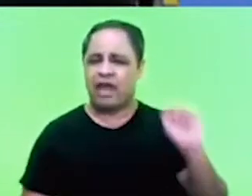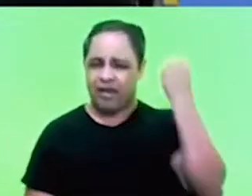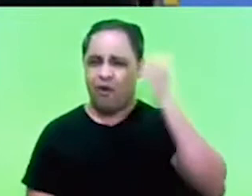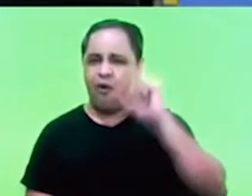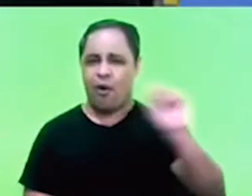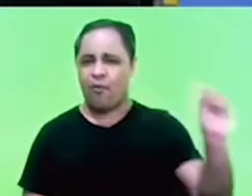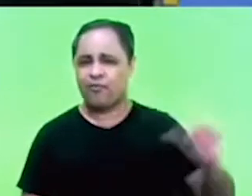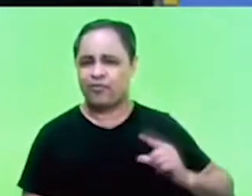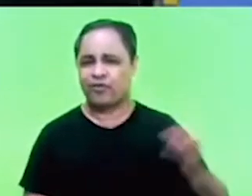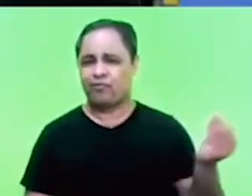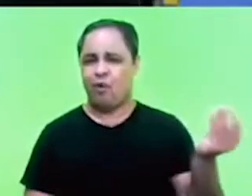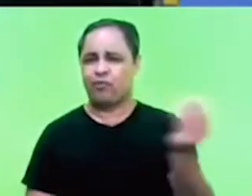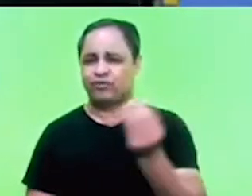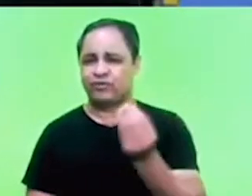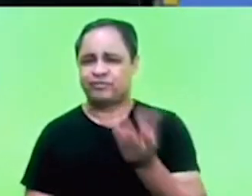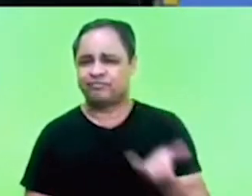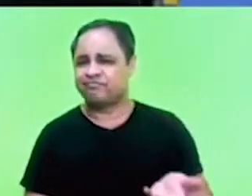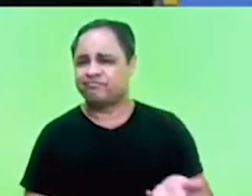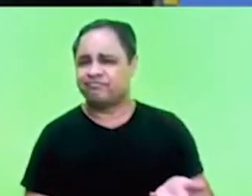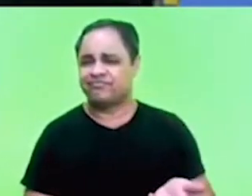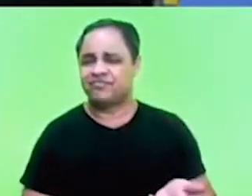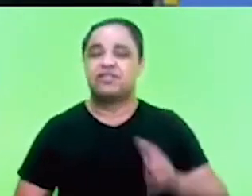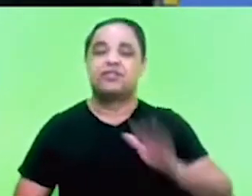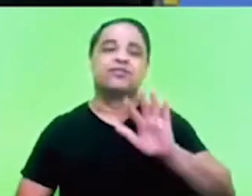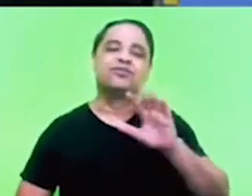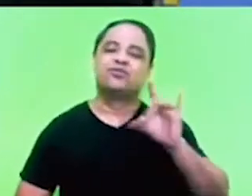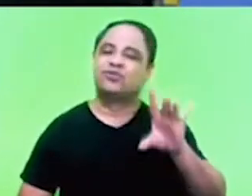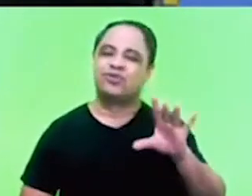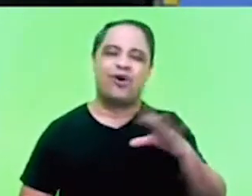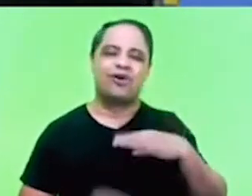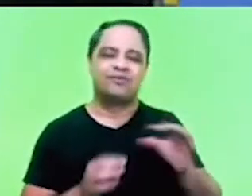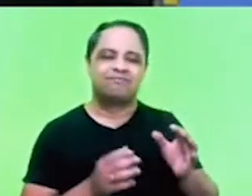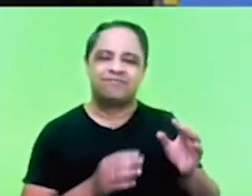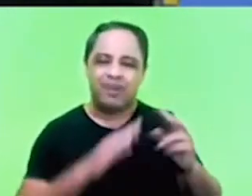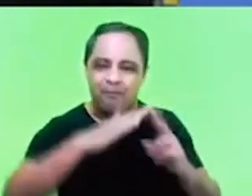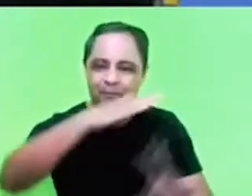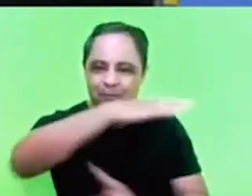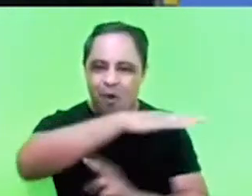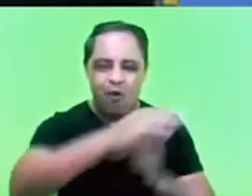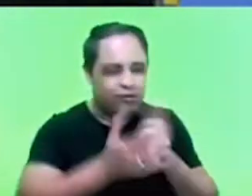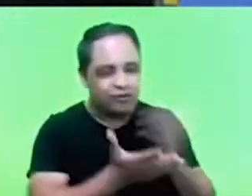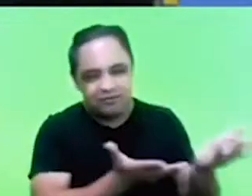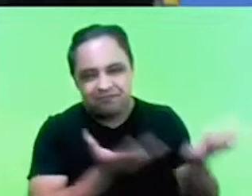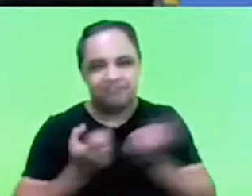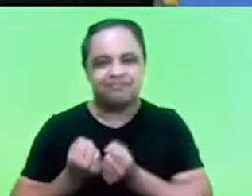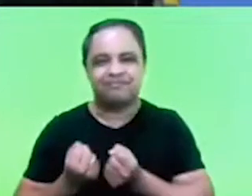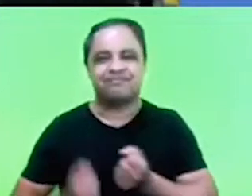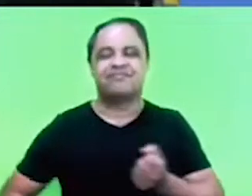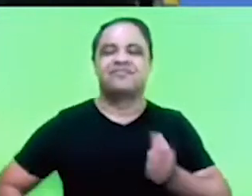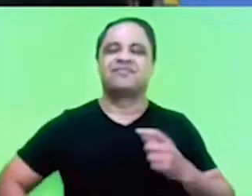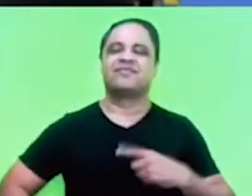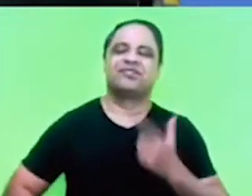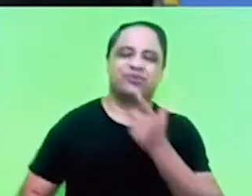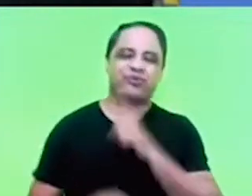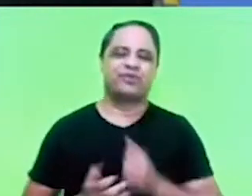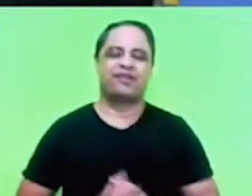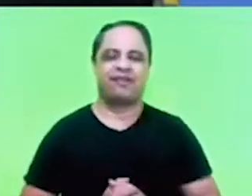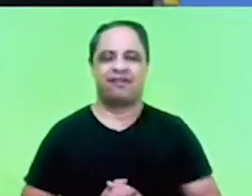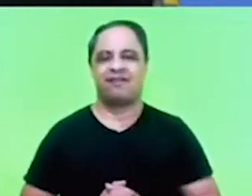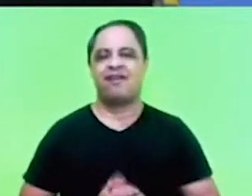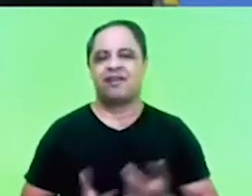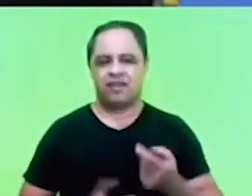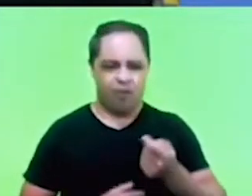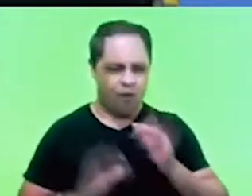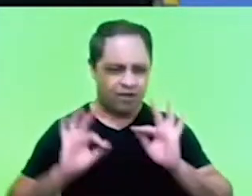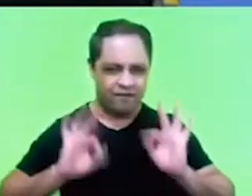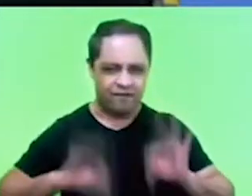né? É só esticar uma ponte, né? A gente está praticamente acabando, estão me